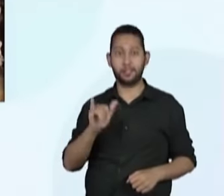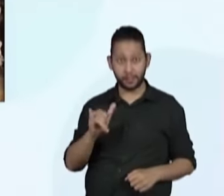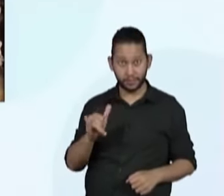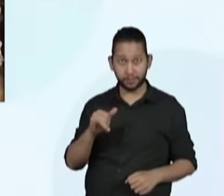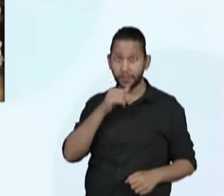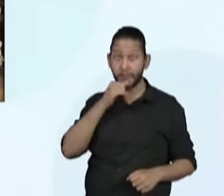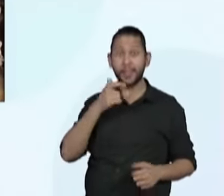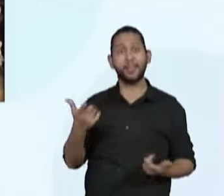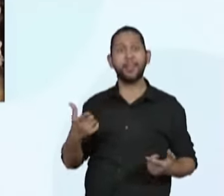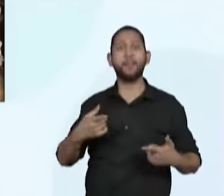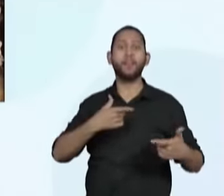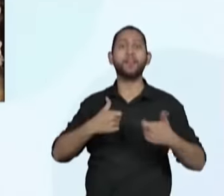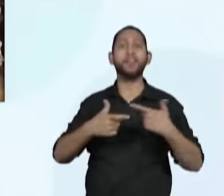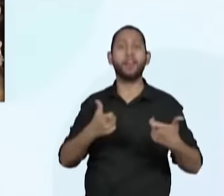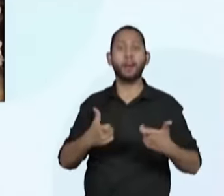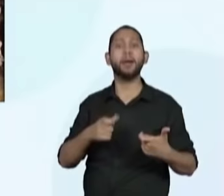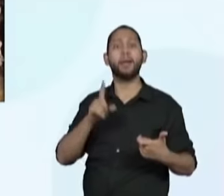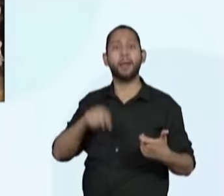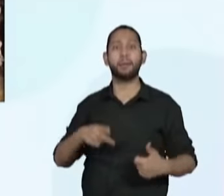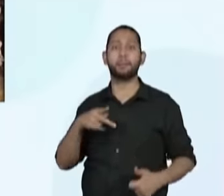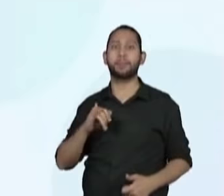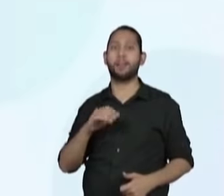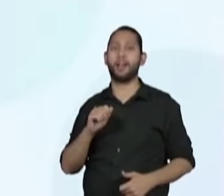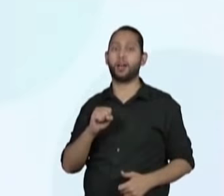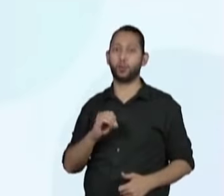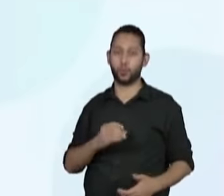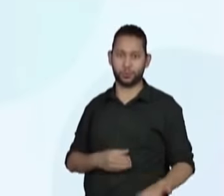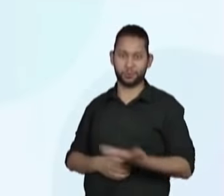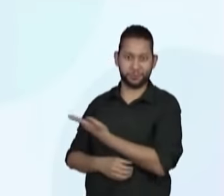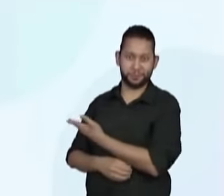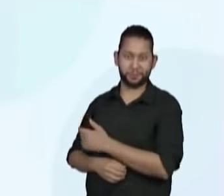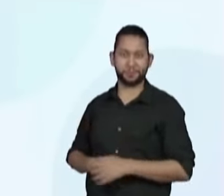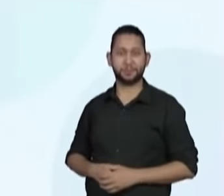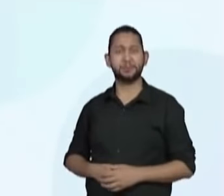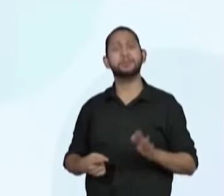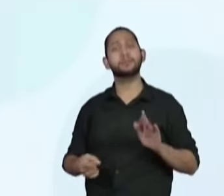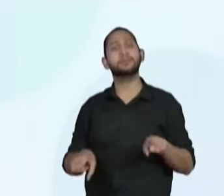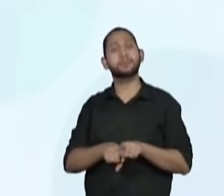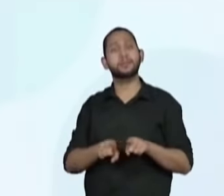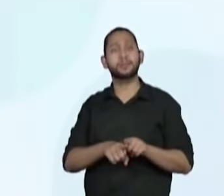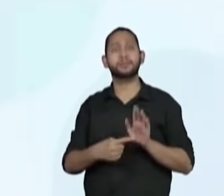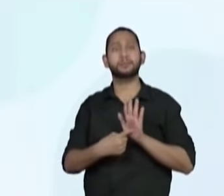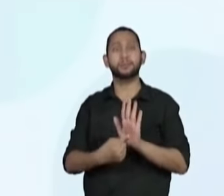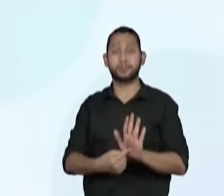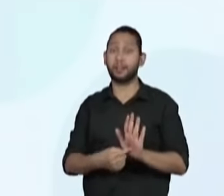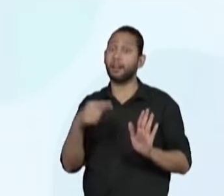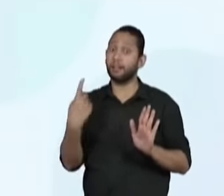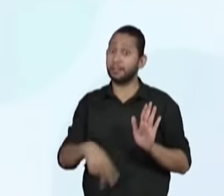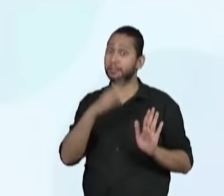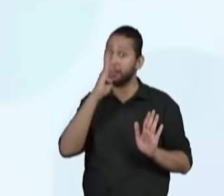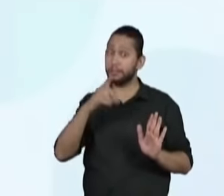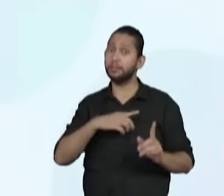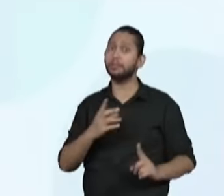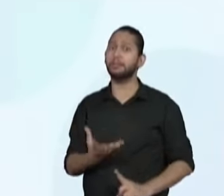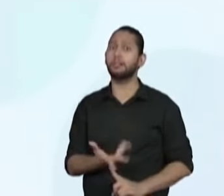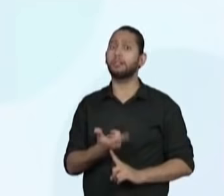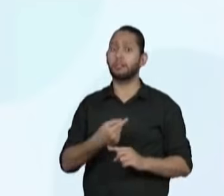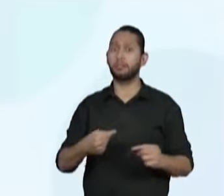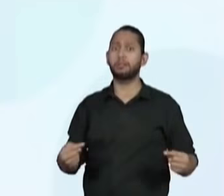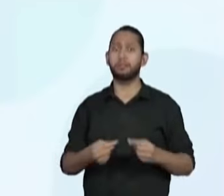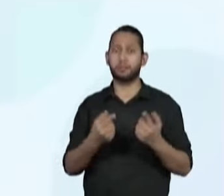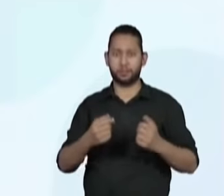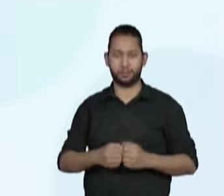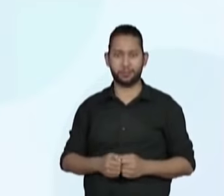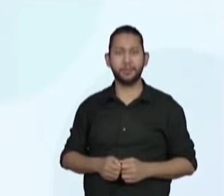ilustrar um pouco essa questão. E a gente vai falar agora um pouquinho, né, da geometria, finalmente, nas artes visuais brasileiras, tá?